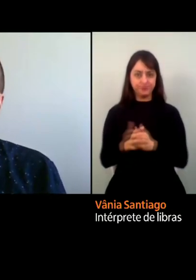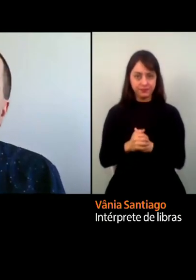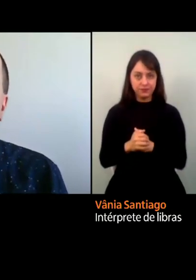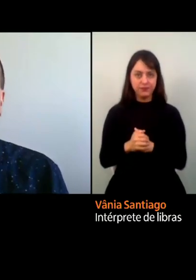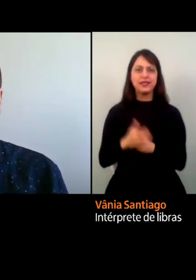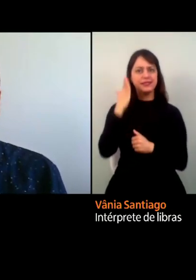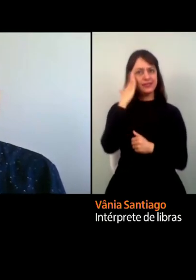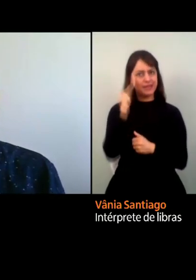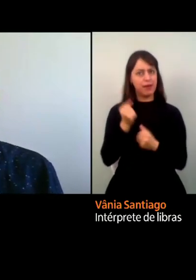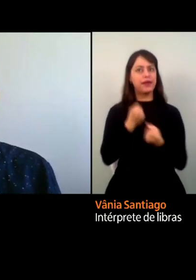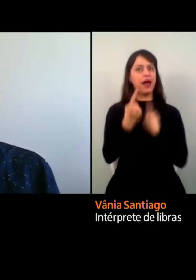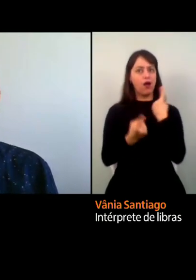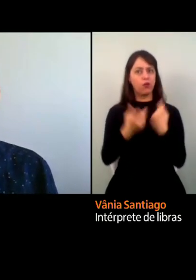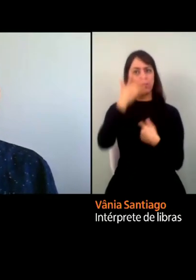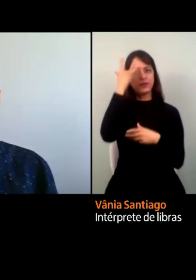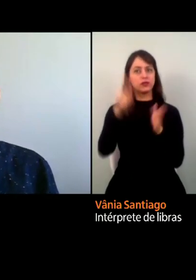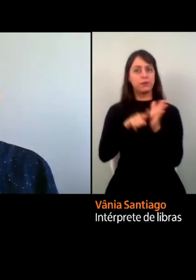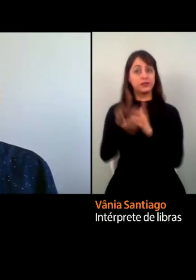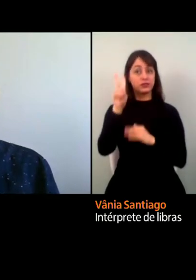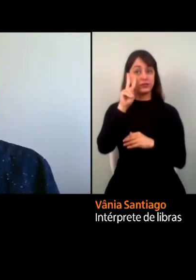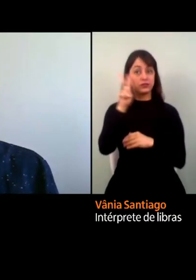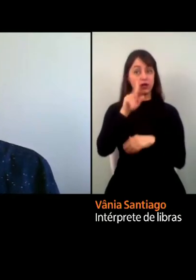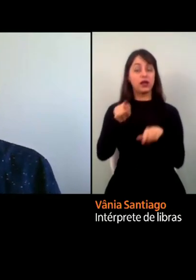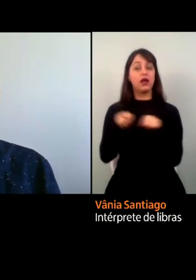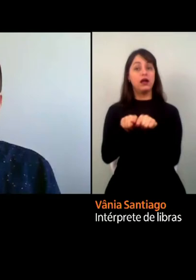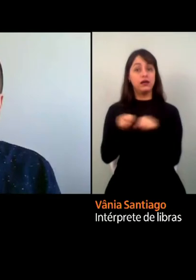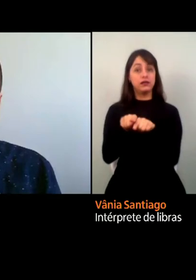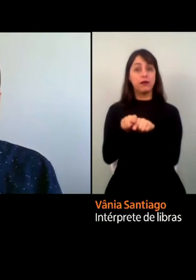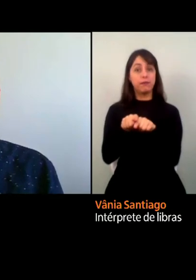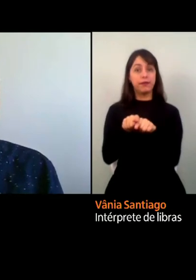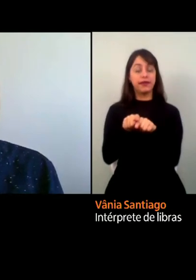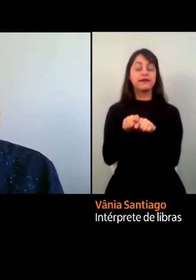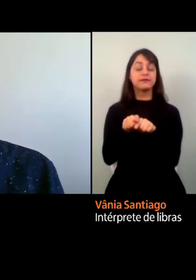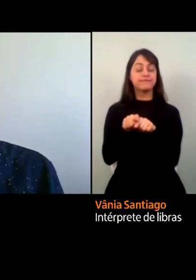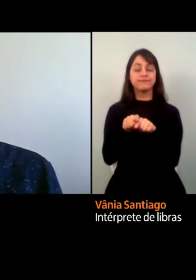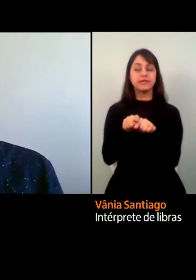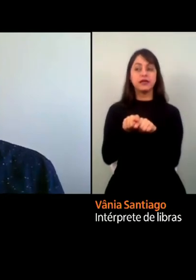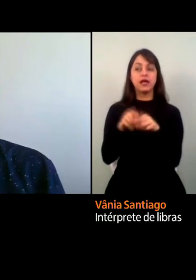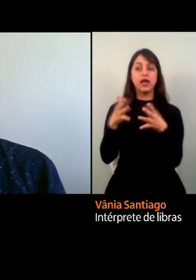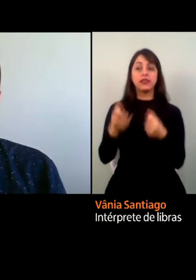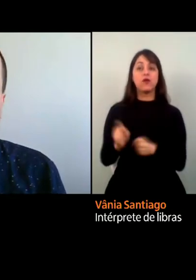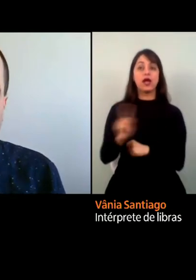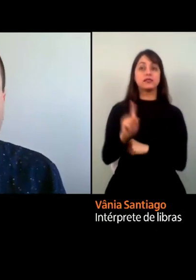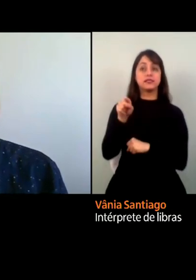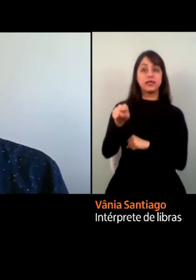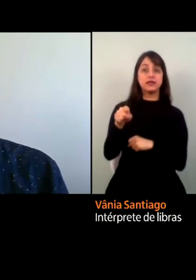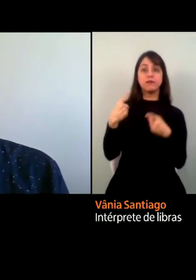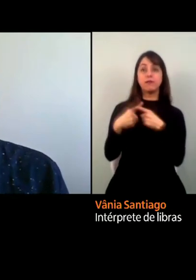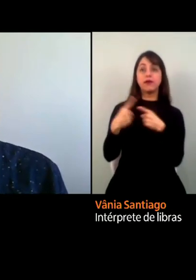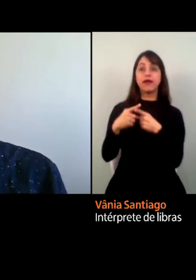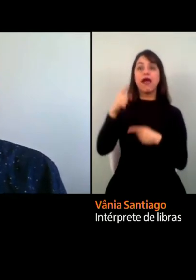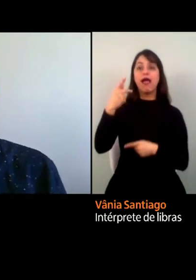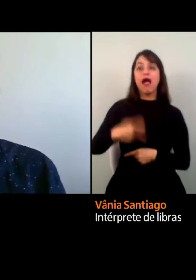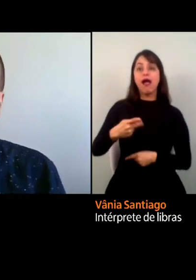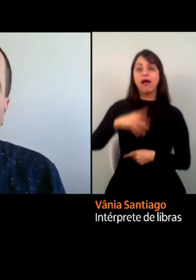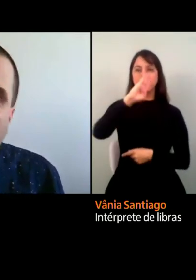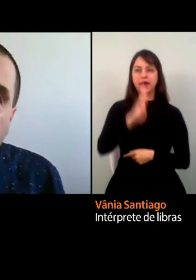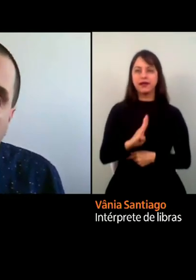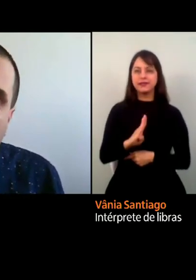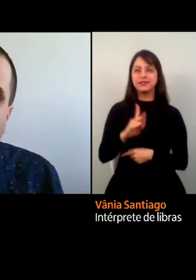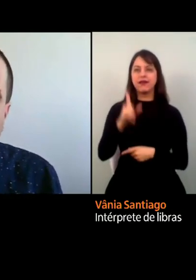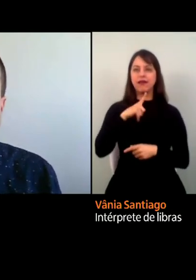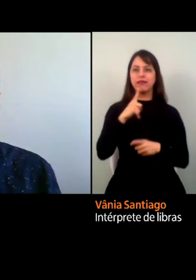críticos, como a comprovar nossa suposta condição atávica tupiniquim de eternos